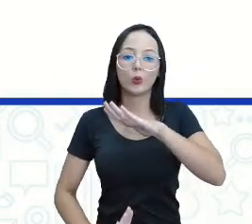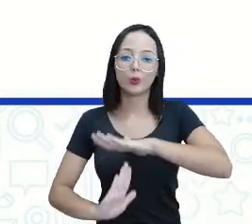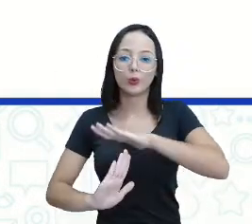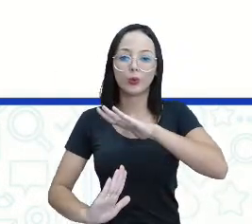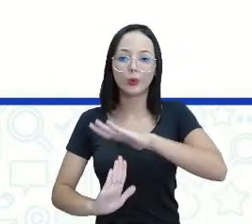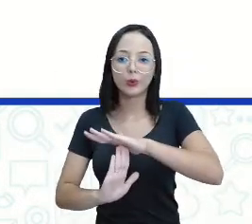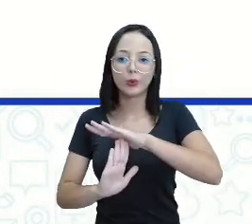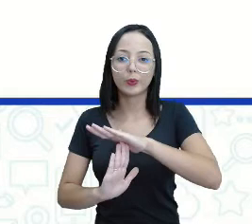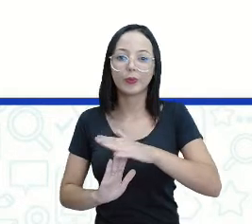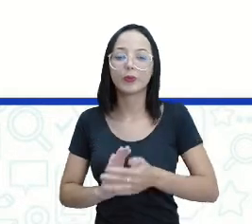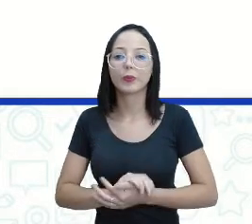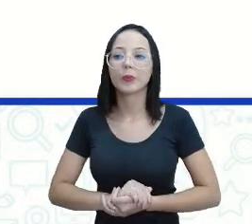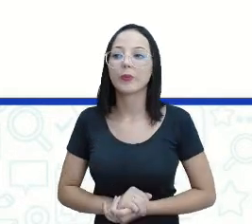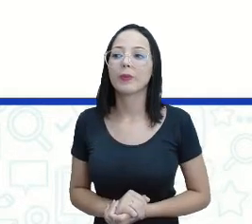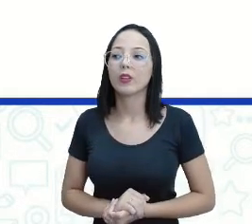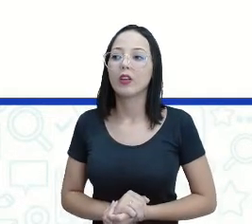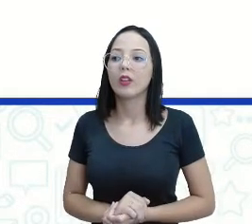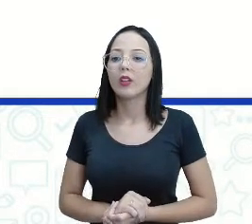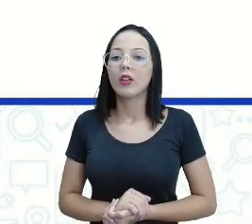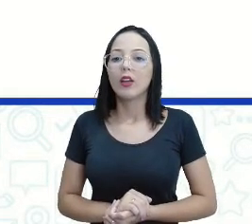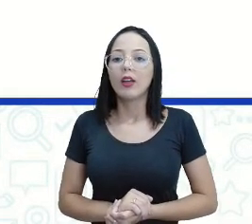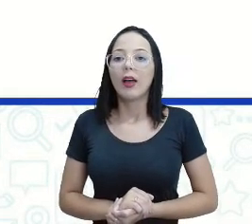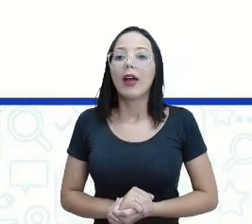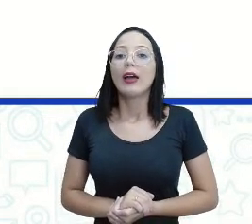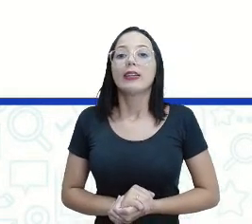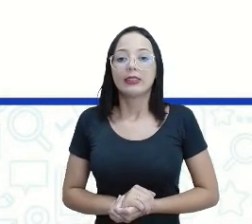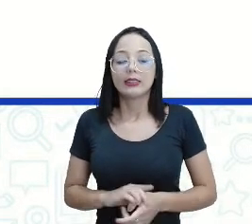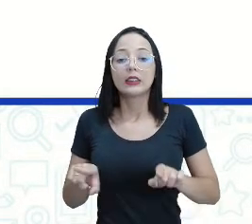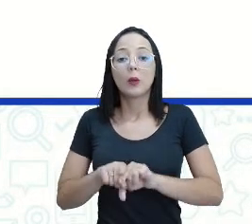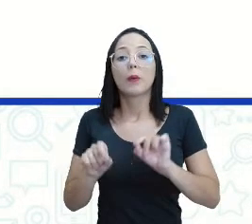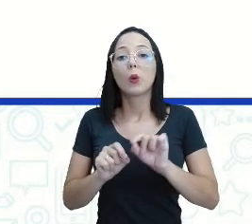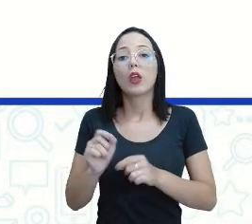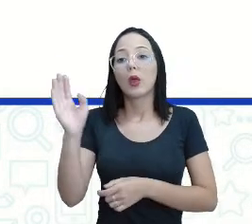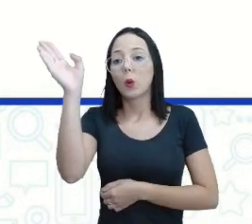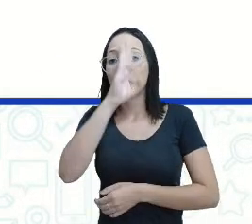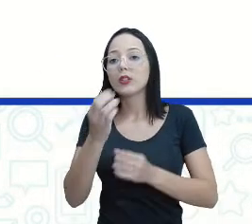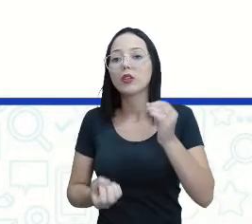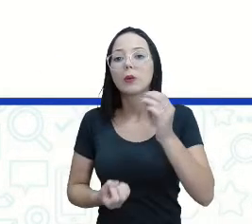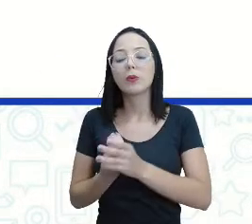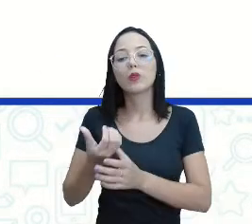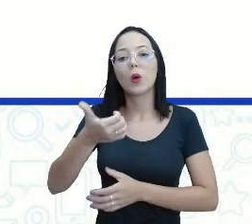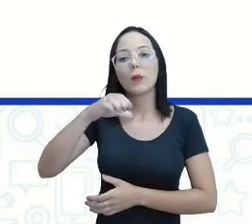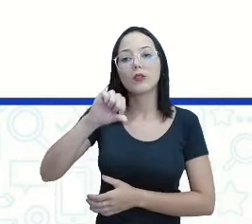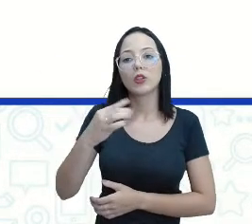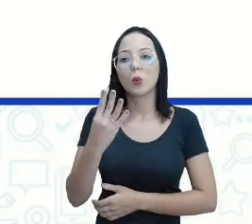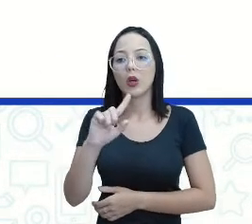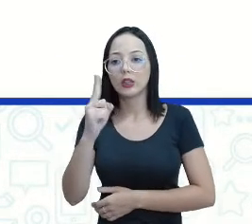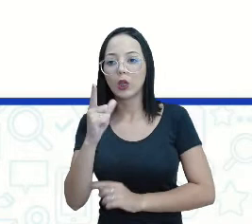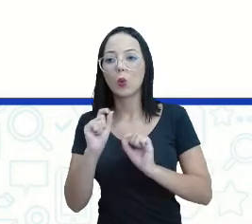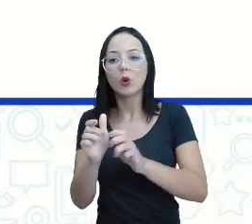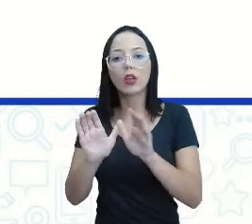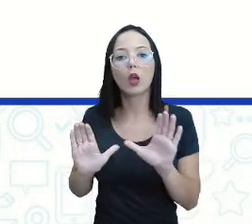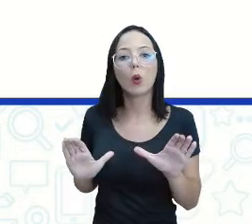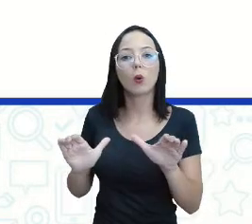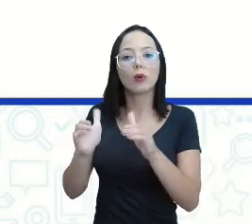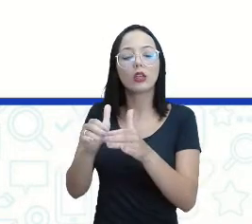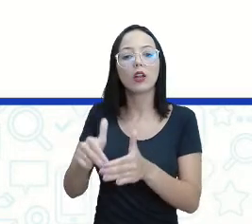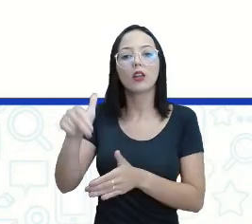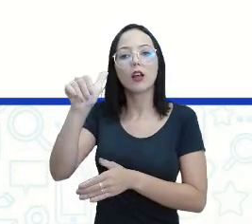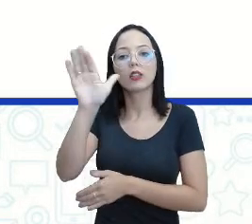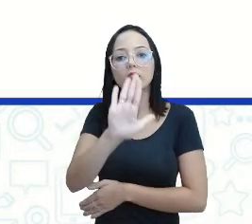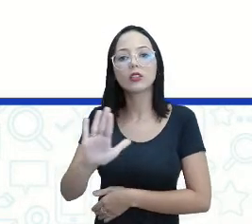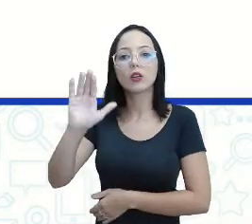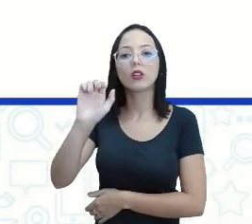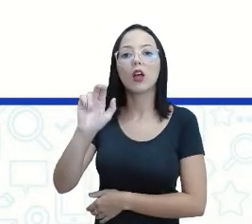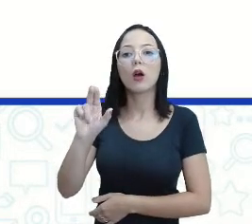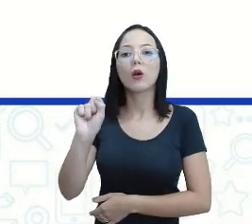tá? E a gente tem o Brasil que fundou em 1942 a Companhia Siderúrgica